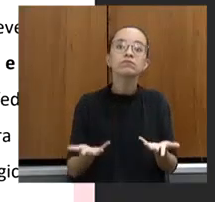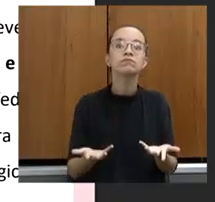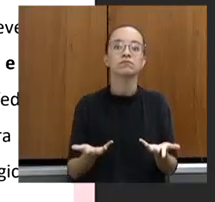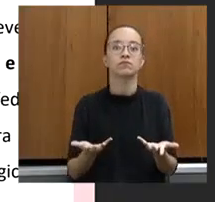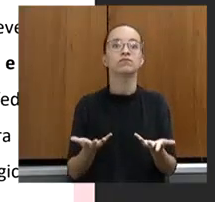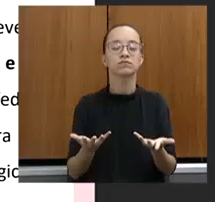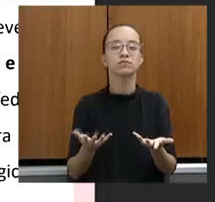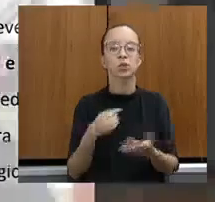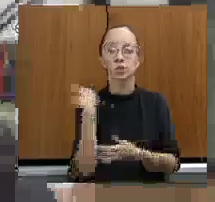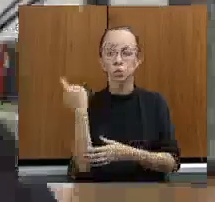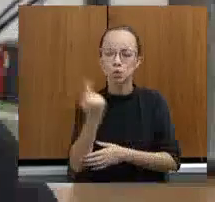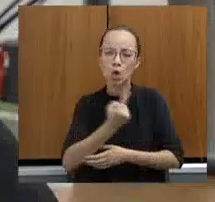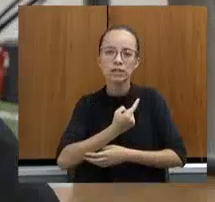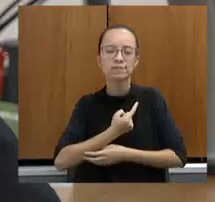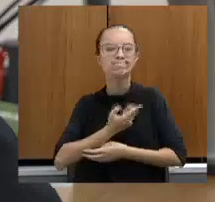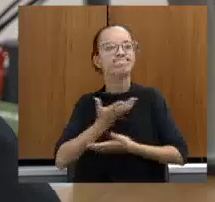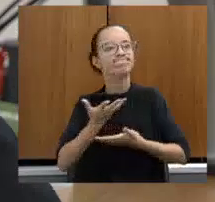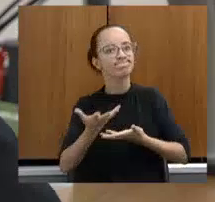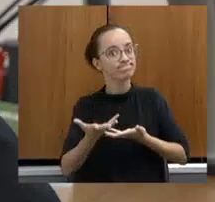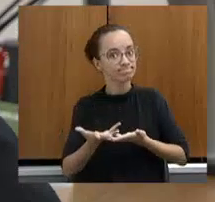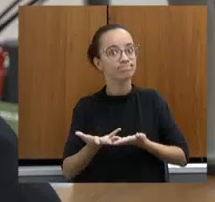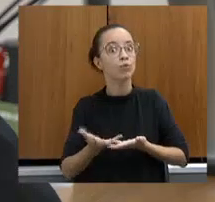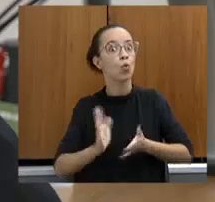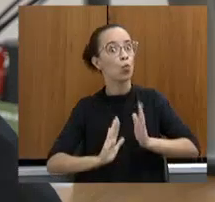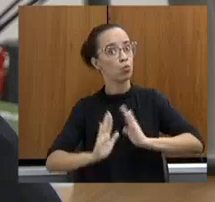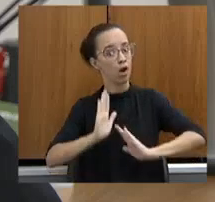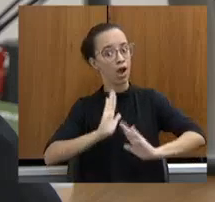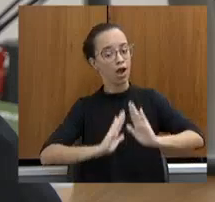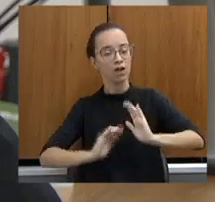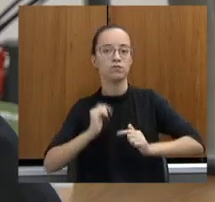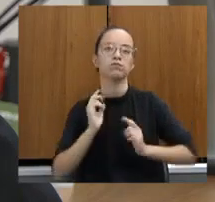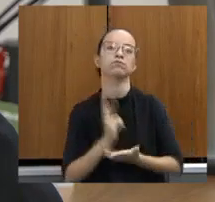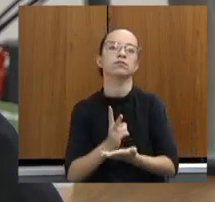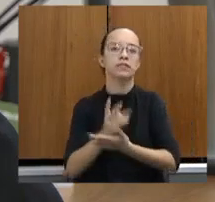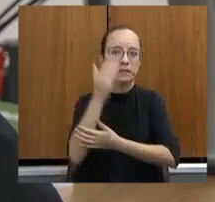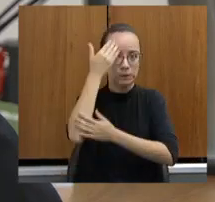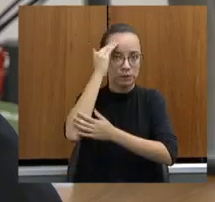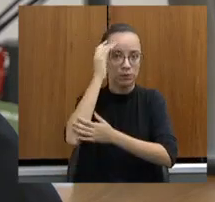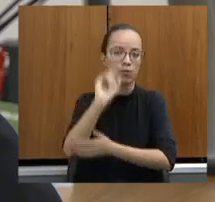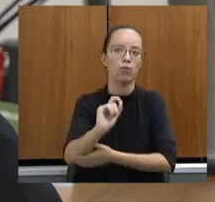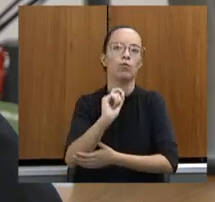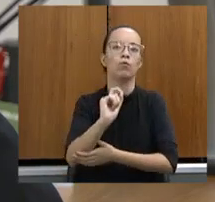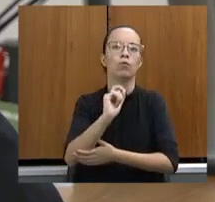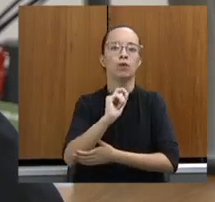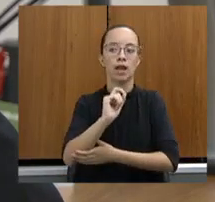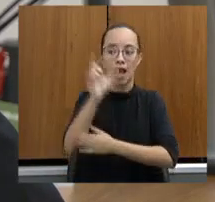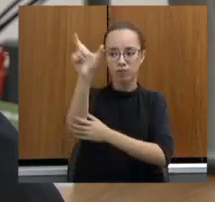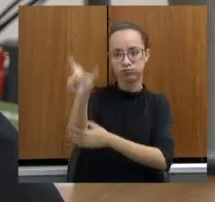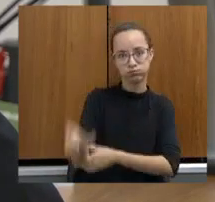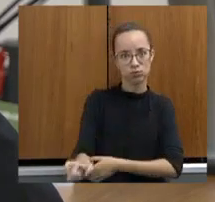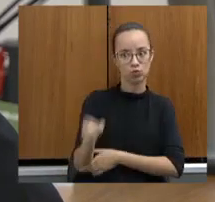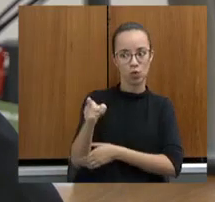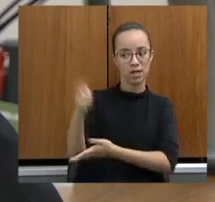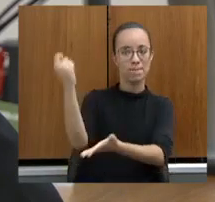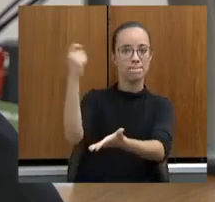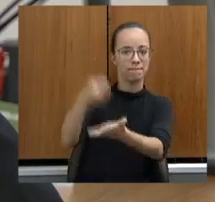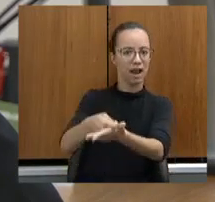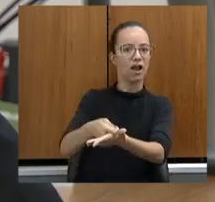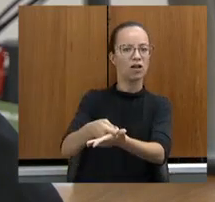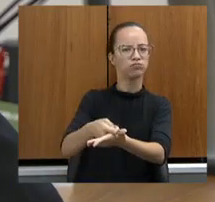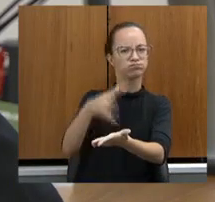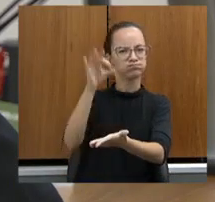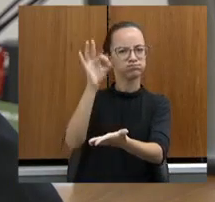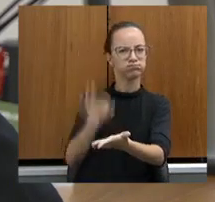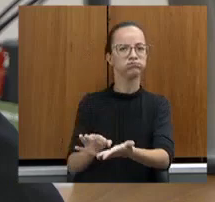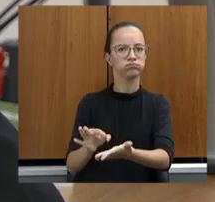é uma questão que a gente trata com bastante cuidado porque a gente entende que o contribuinte que paga os seus tributos